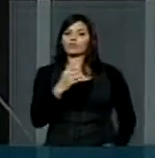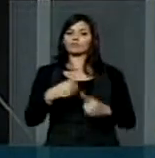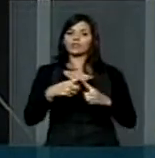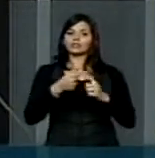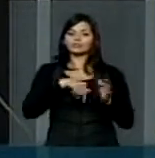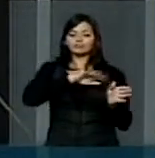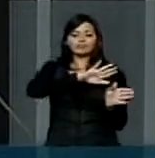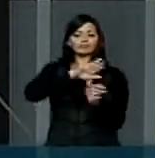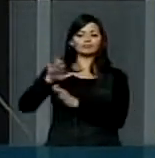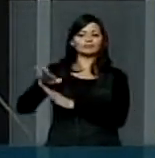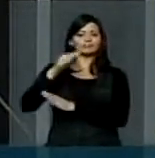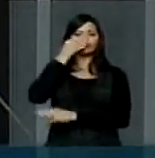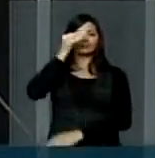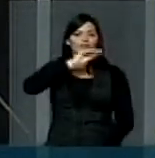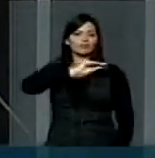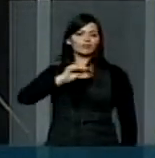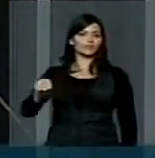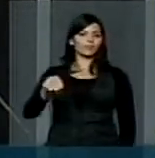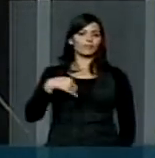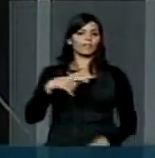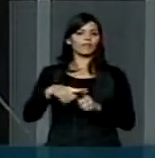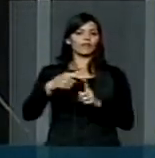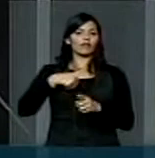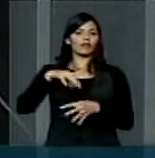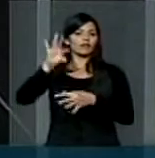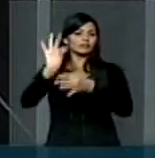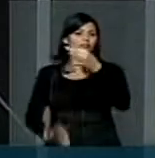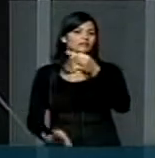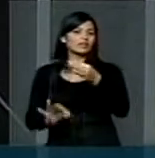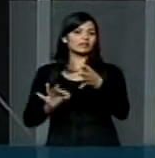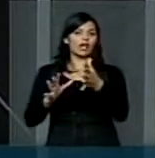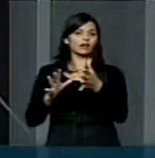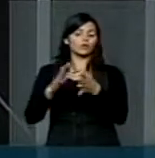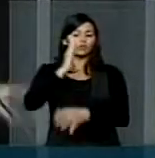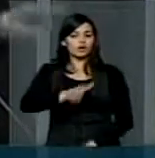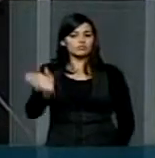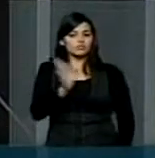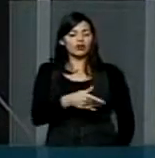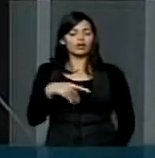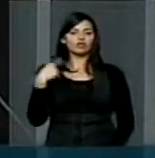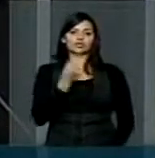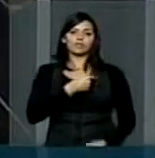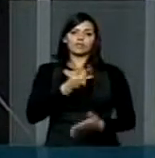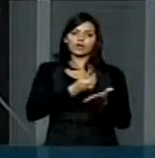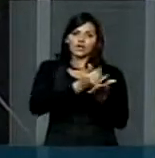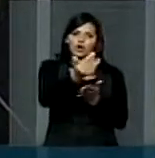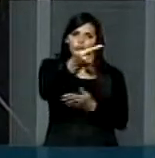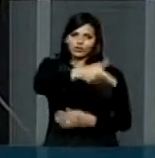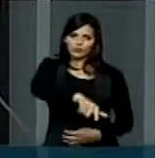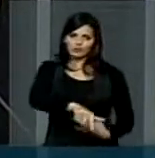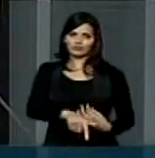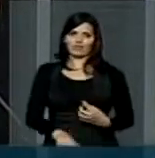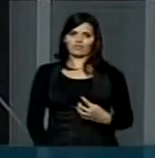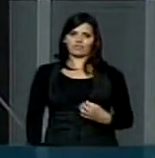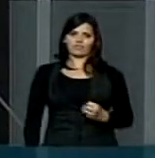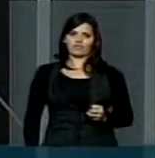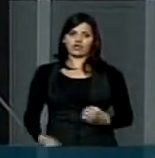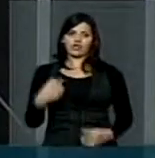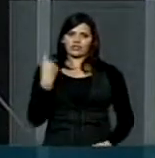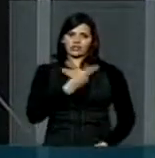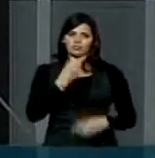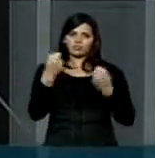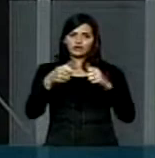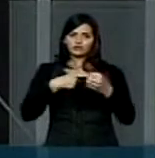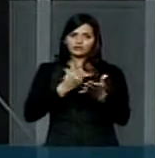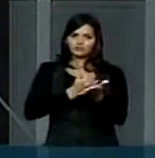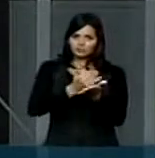colocado de lado, precisa ser sepultado, e nós precisamos começar de novo. Nós